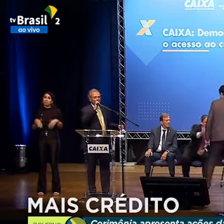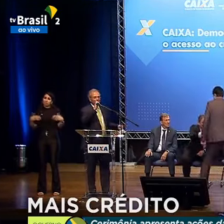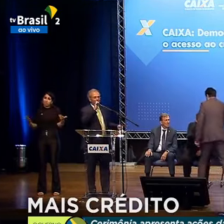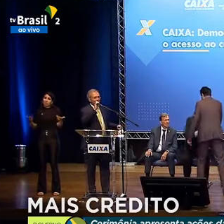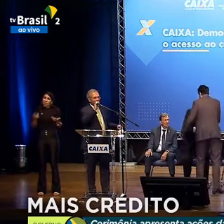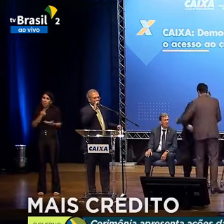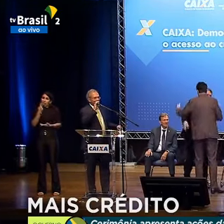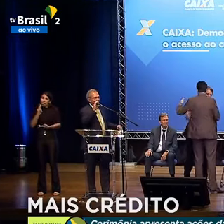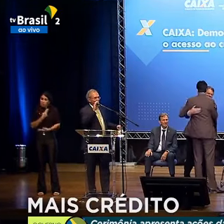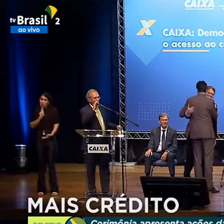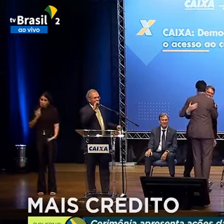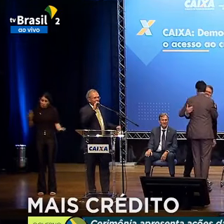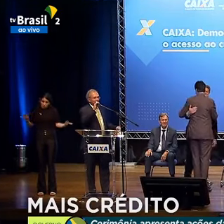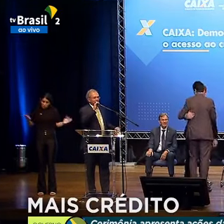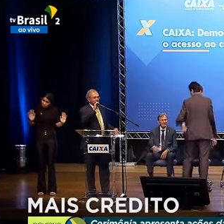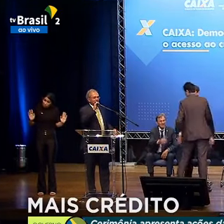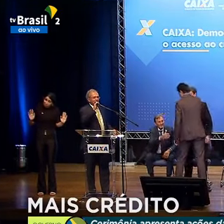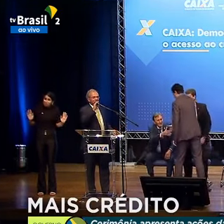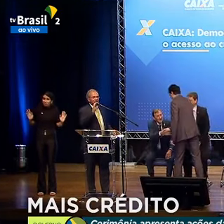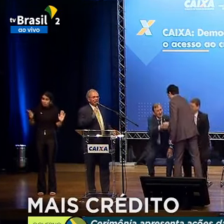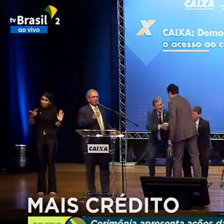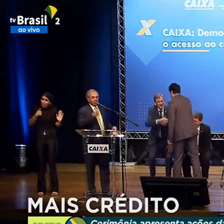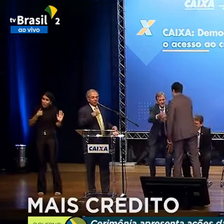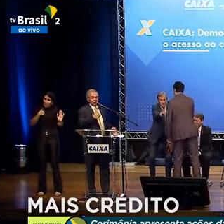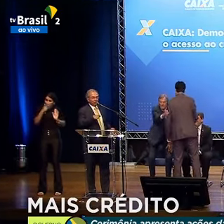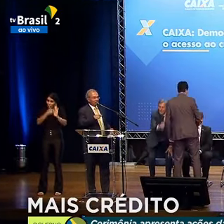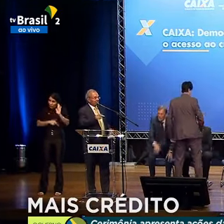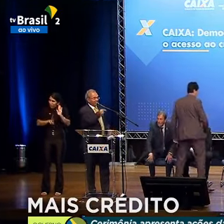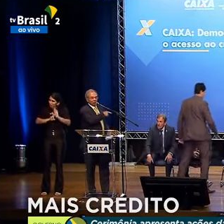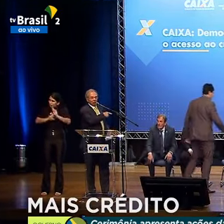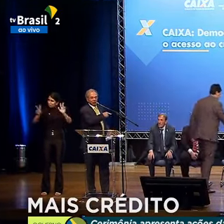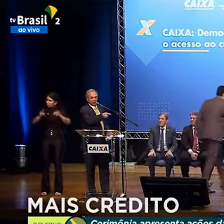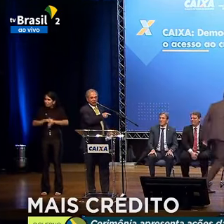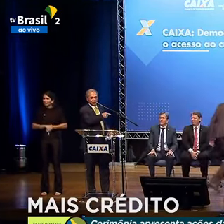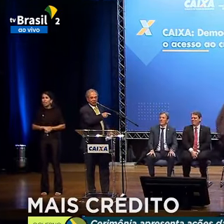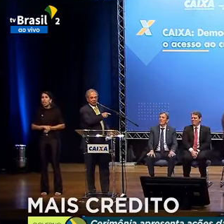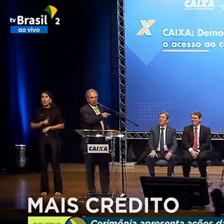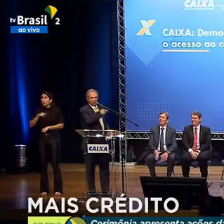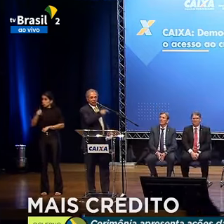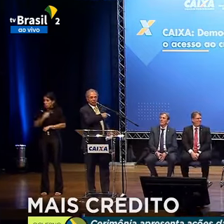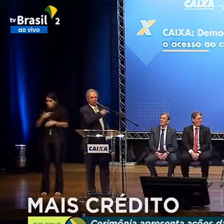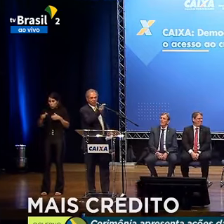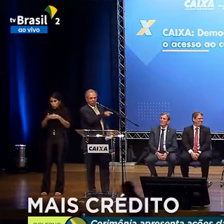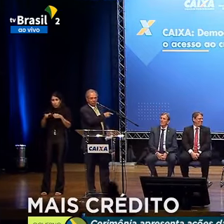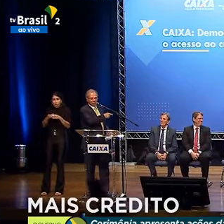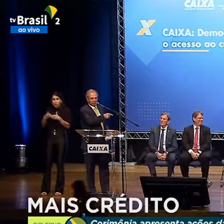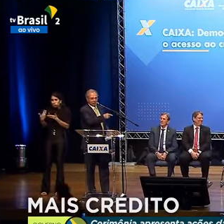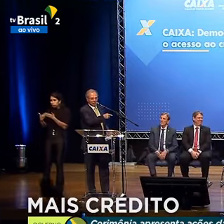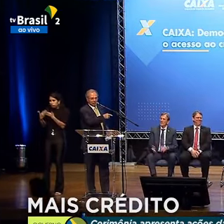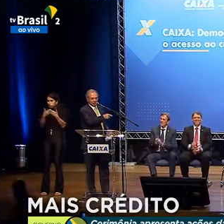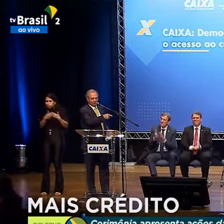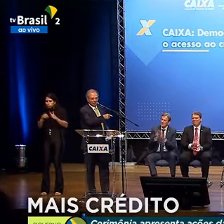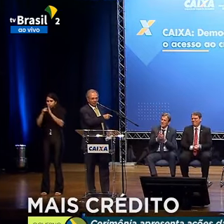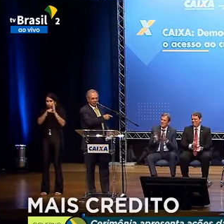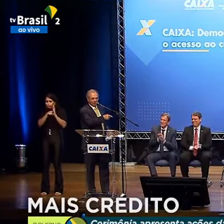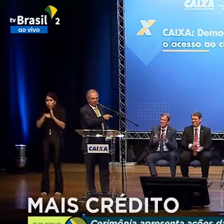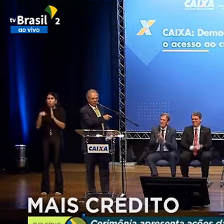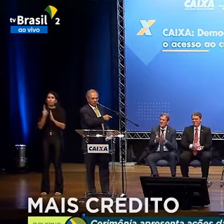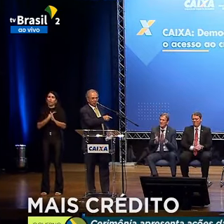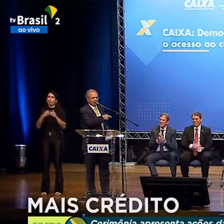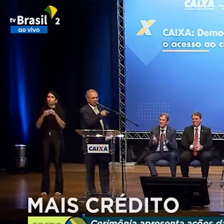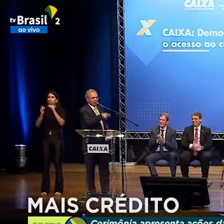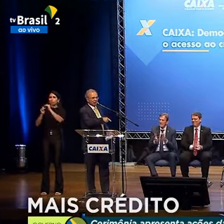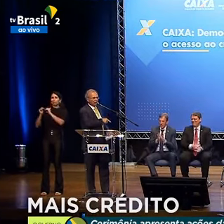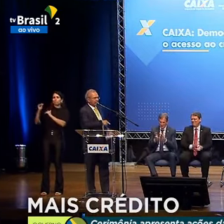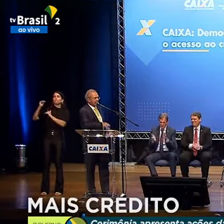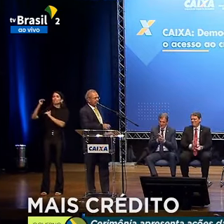citado, eu vou quebrar o protocolo e dizer que Dream Team é o nosso. O time dos sonhos é o nosso.